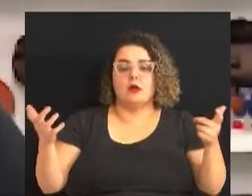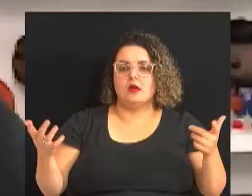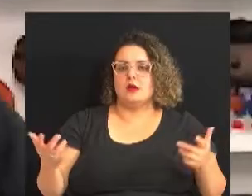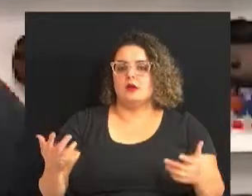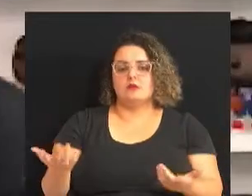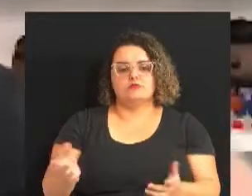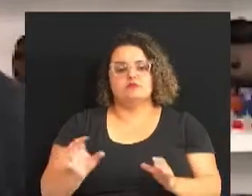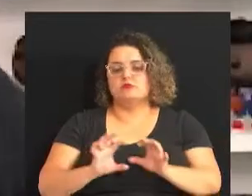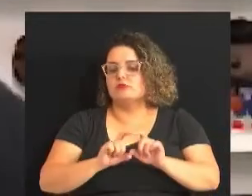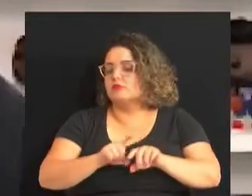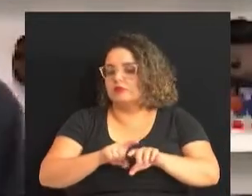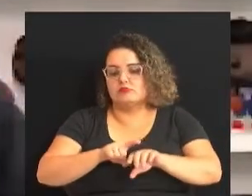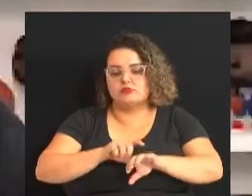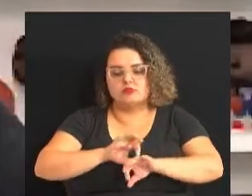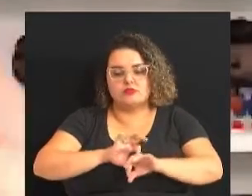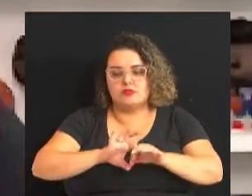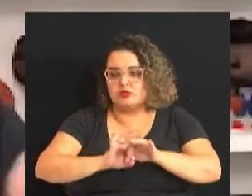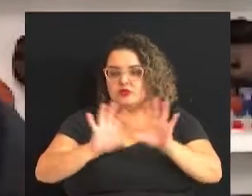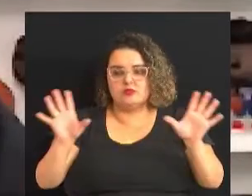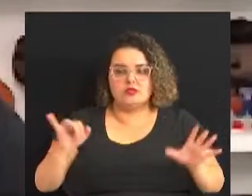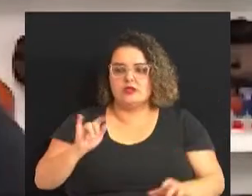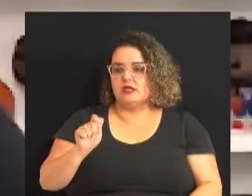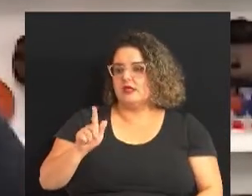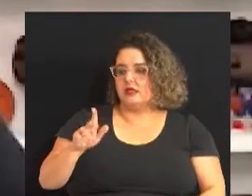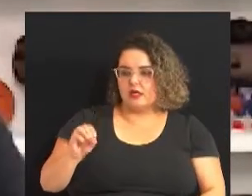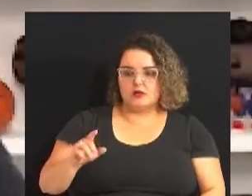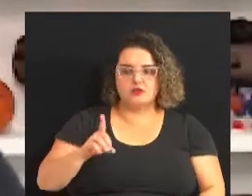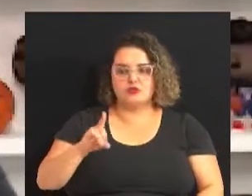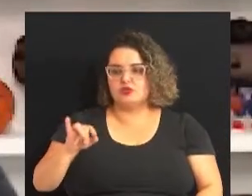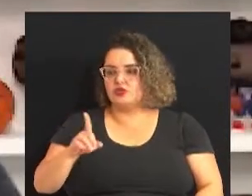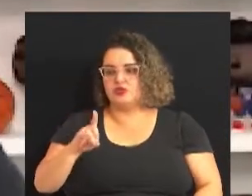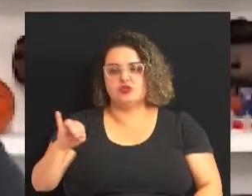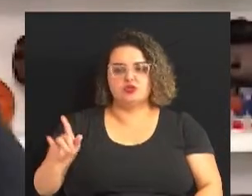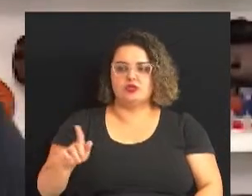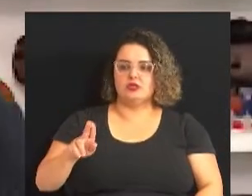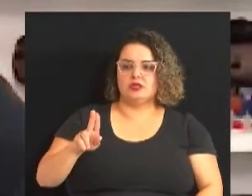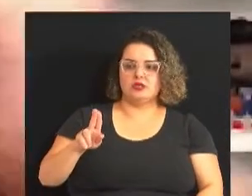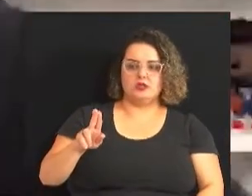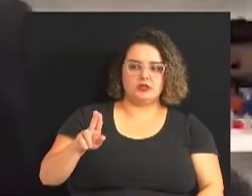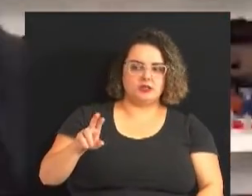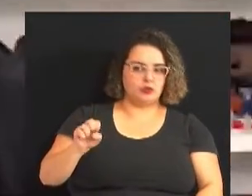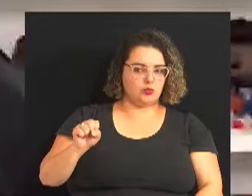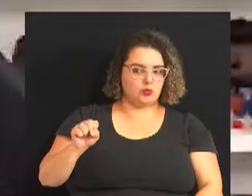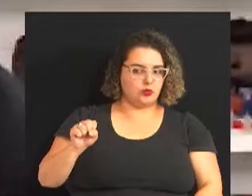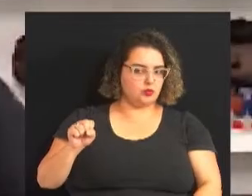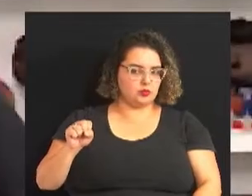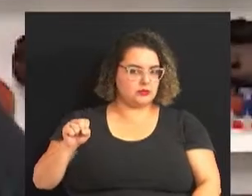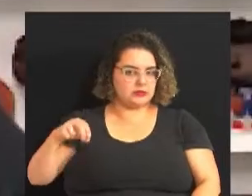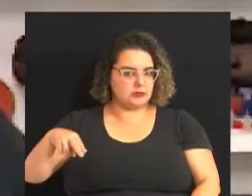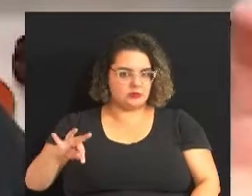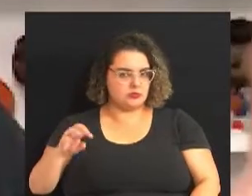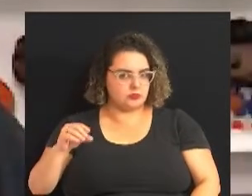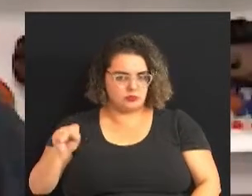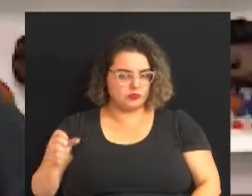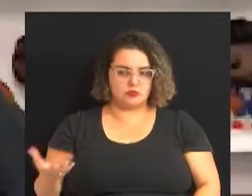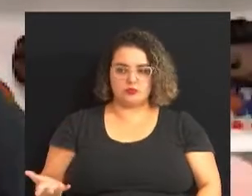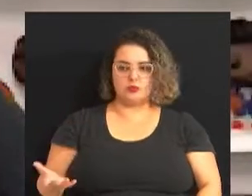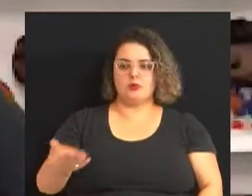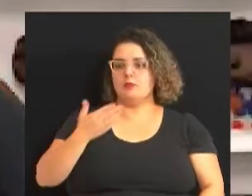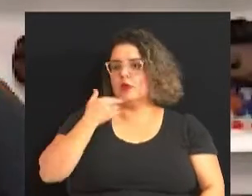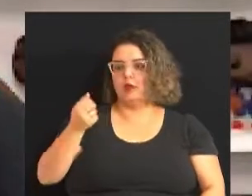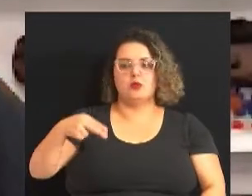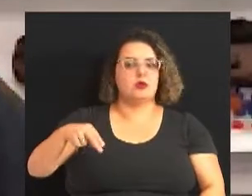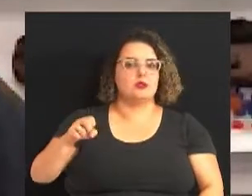que essa geração de Iago, de Didi, de Gui Santos, ela tem que colocar que eu tenho que ser melhor do que a geração de Nenê,